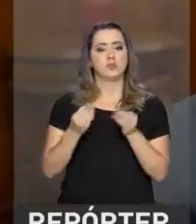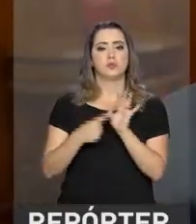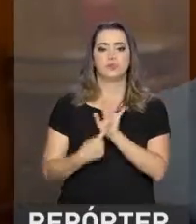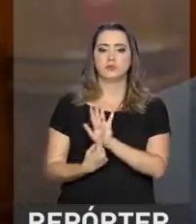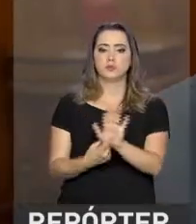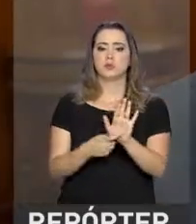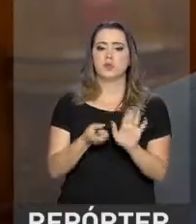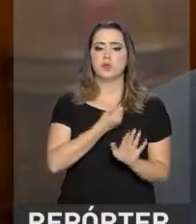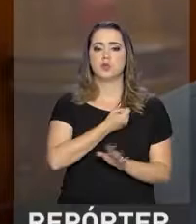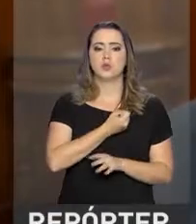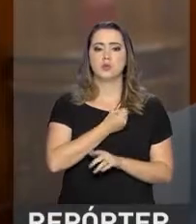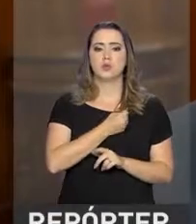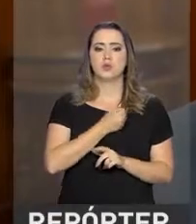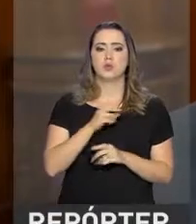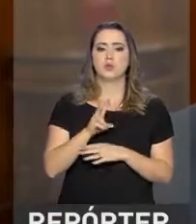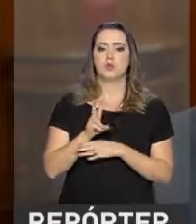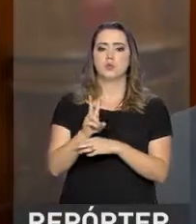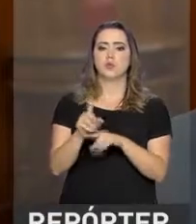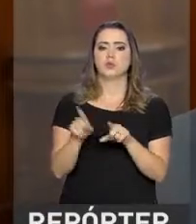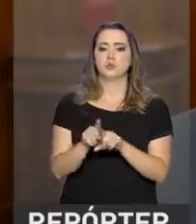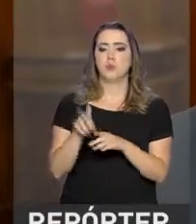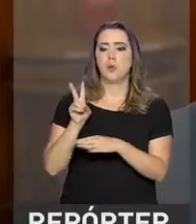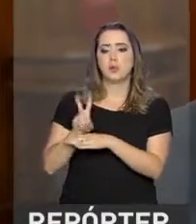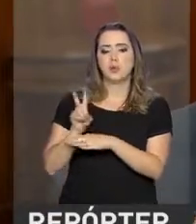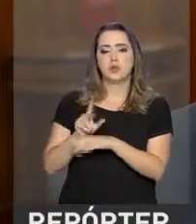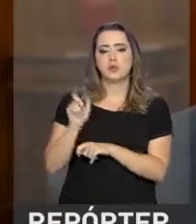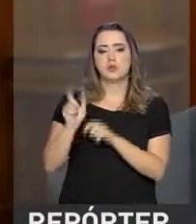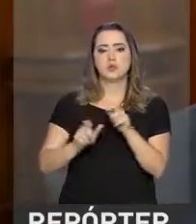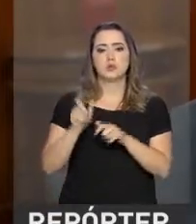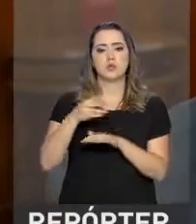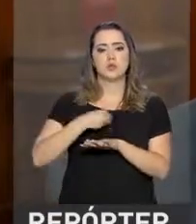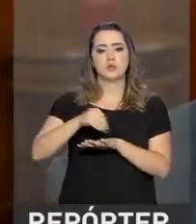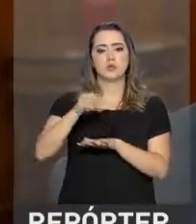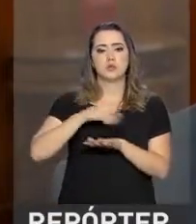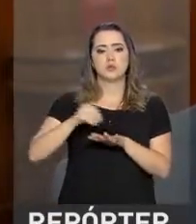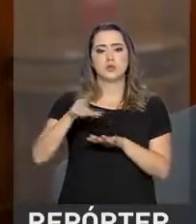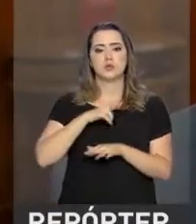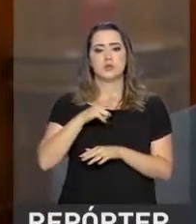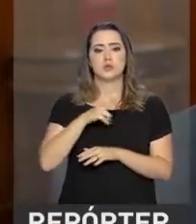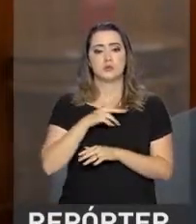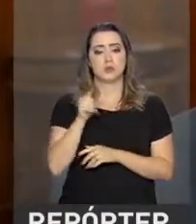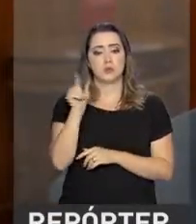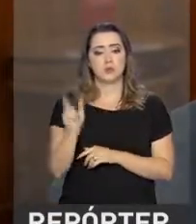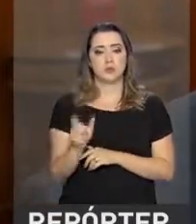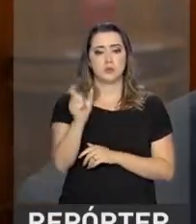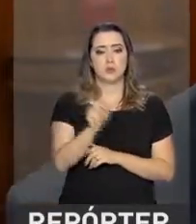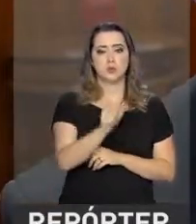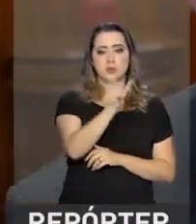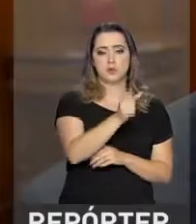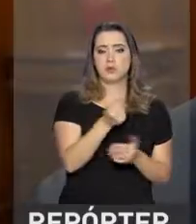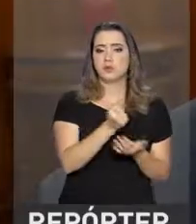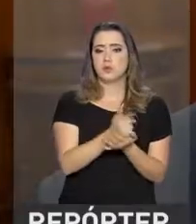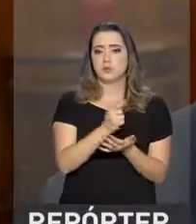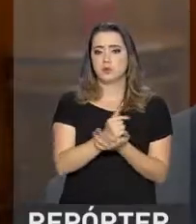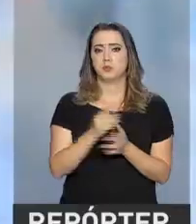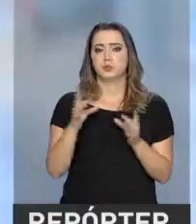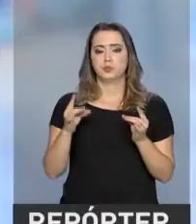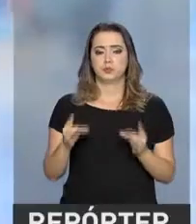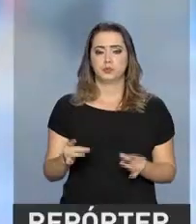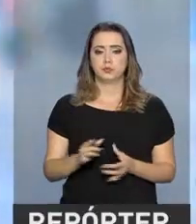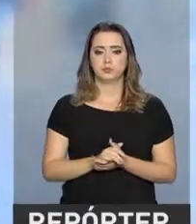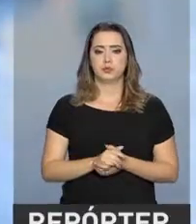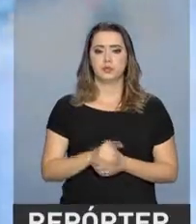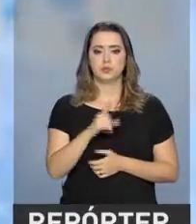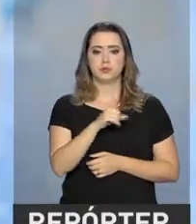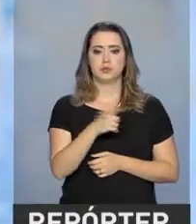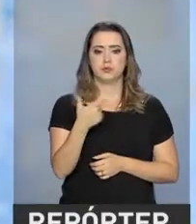que é a nota de crédito, e dando mais proteção às informações e à privacidade do consumidor, que são as informações detalhadas.